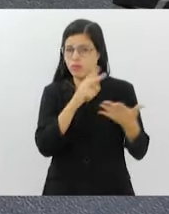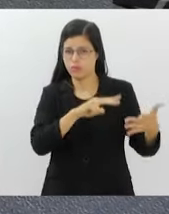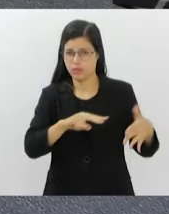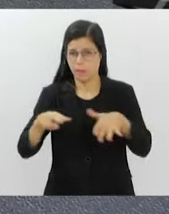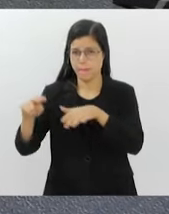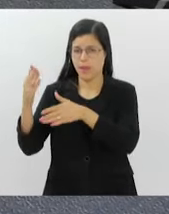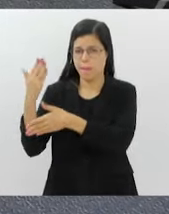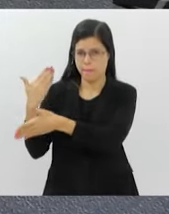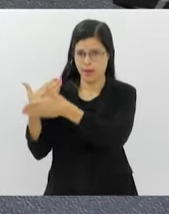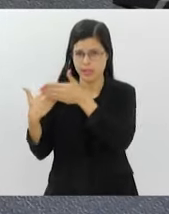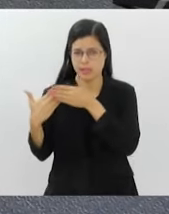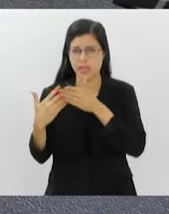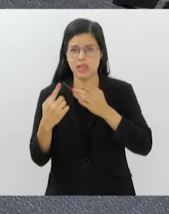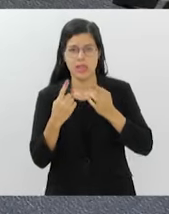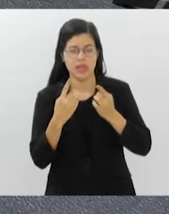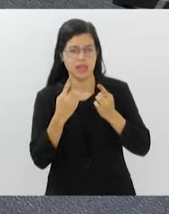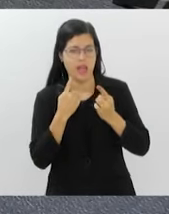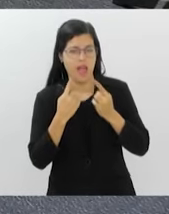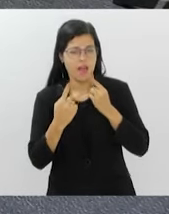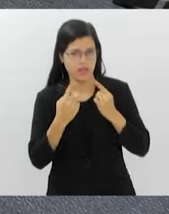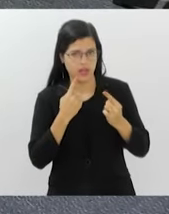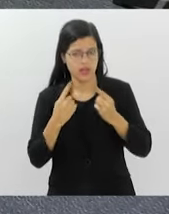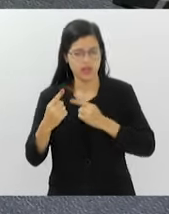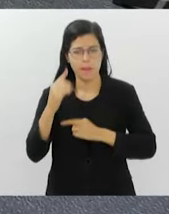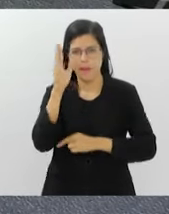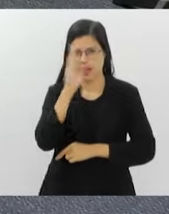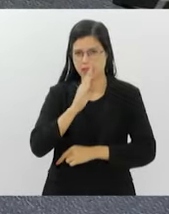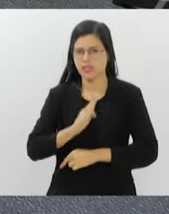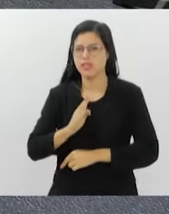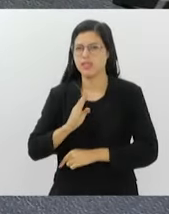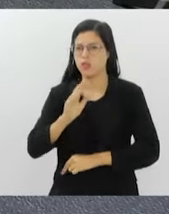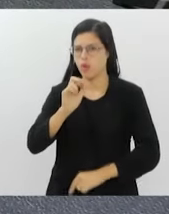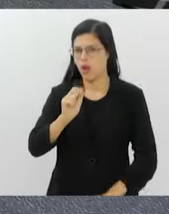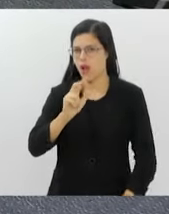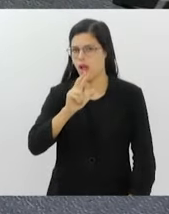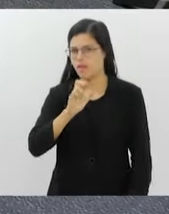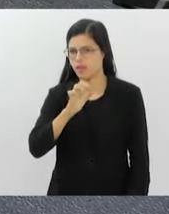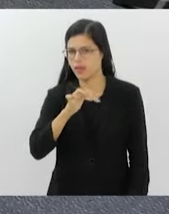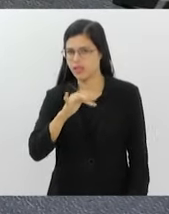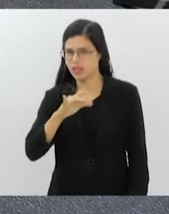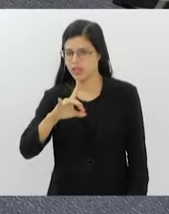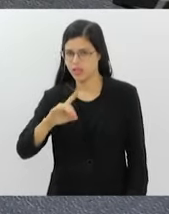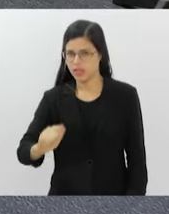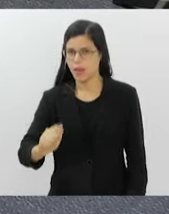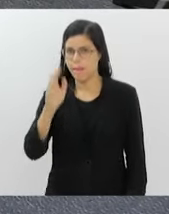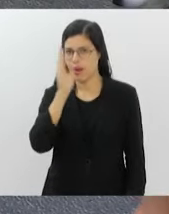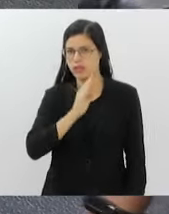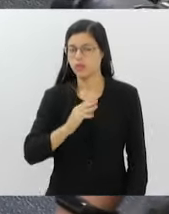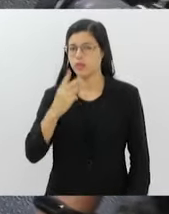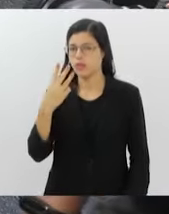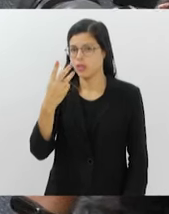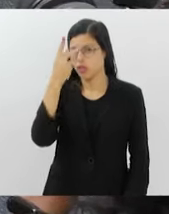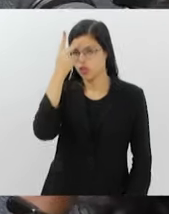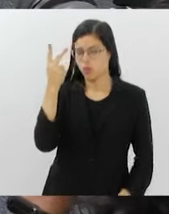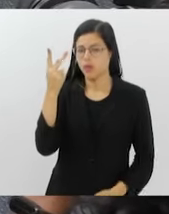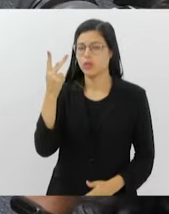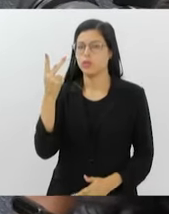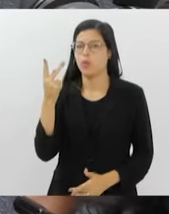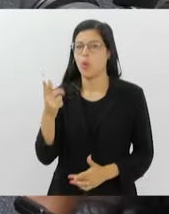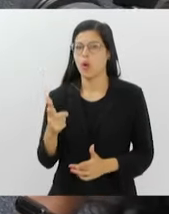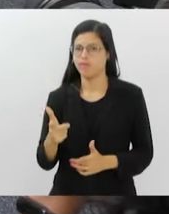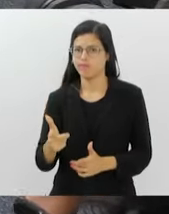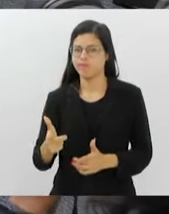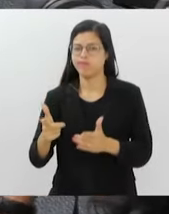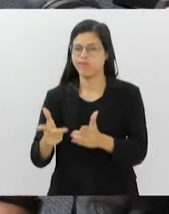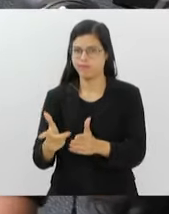na Avenida Brasil eh em que três pessoas foram atingidas uma pessoa foi morta